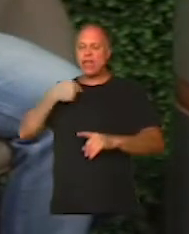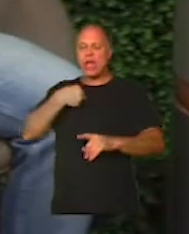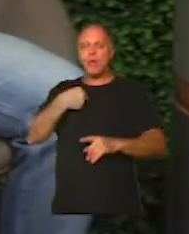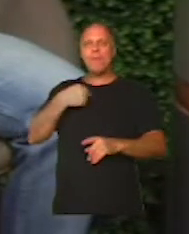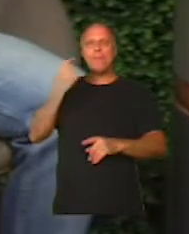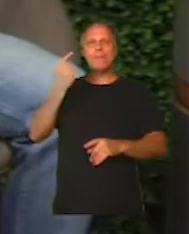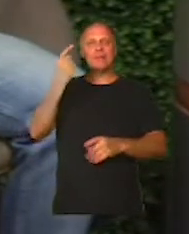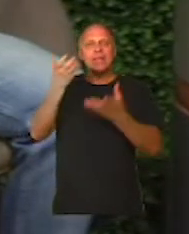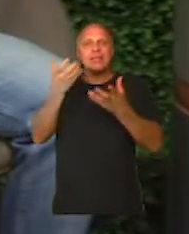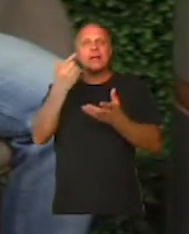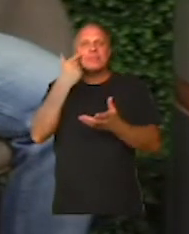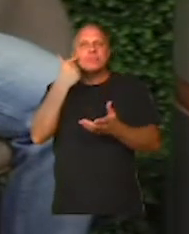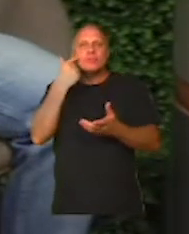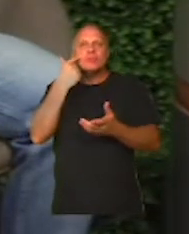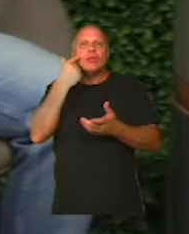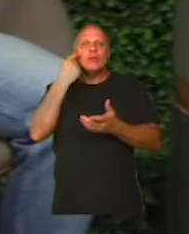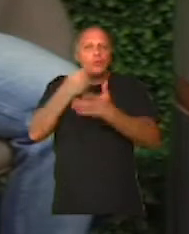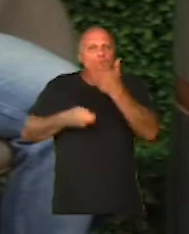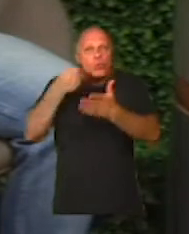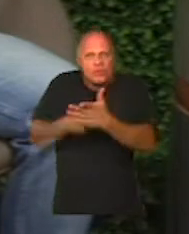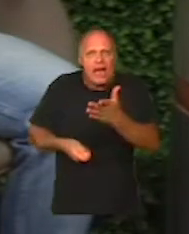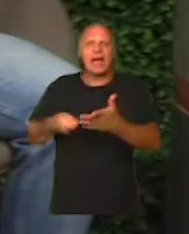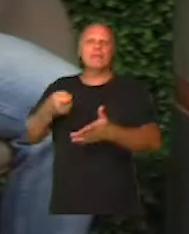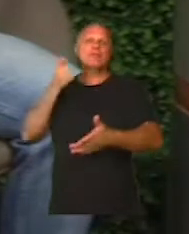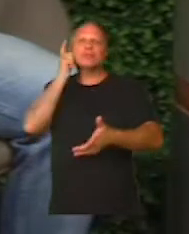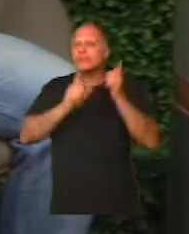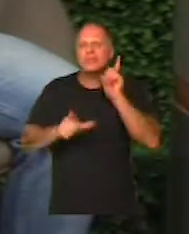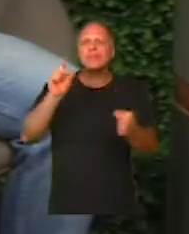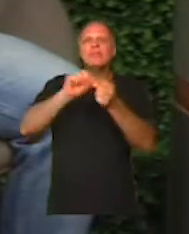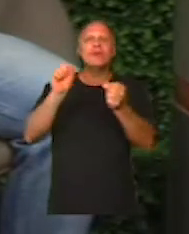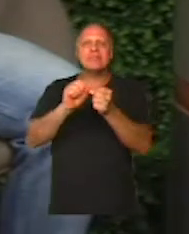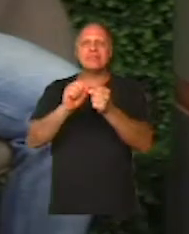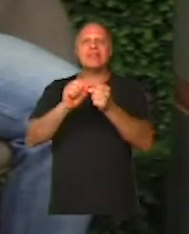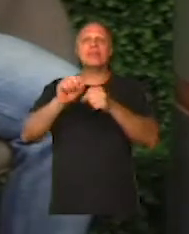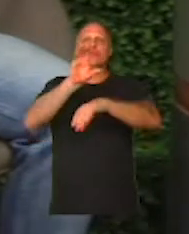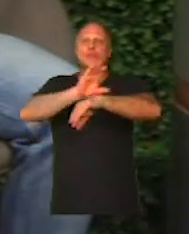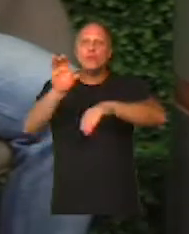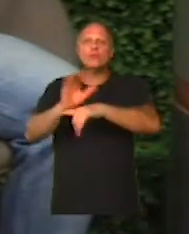de correr atrás, né? Eu corri atrás, estou correndo atrás para poder fazer meu curso